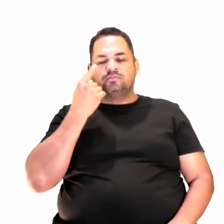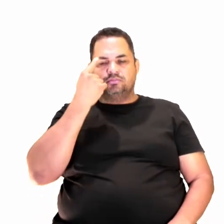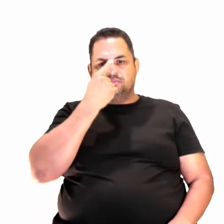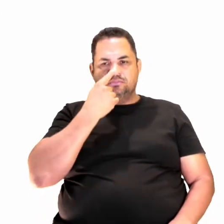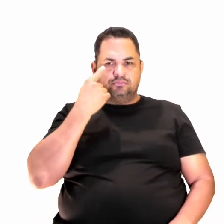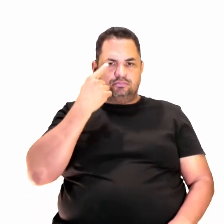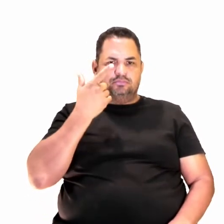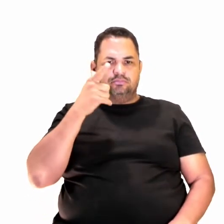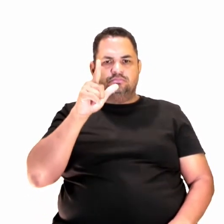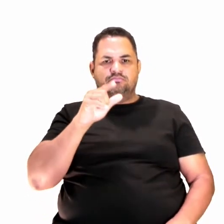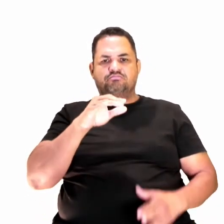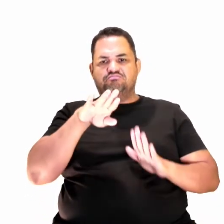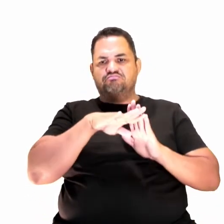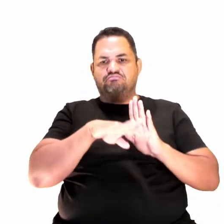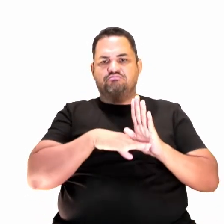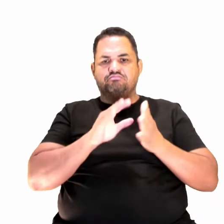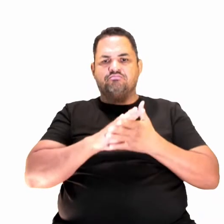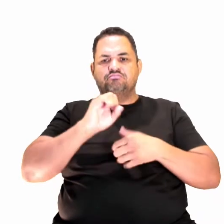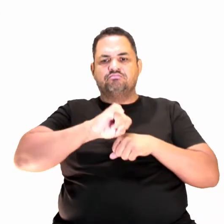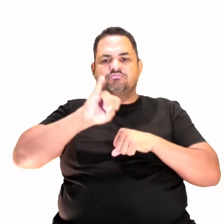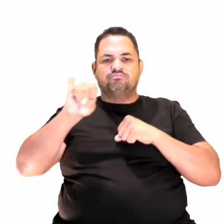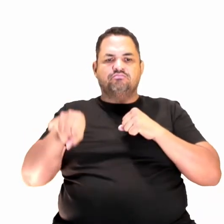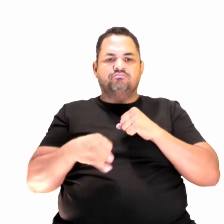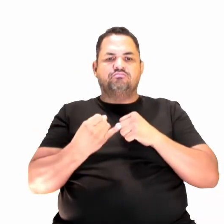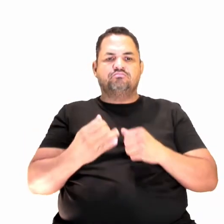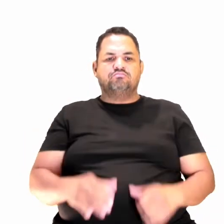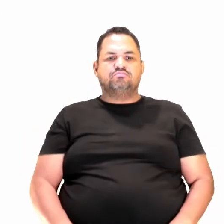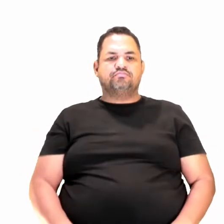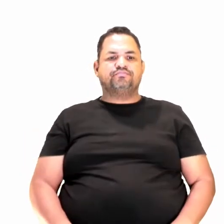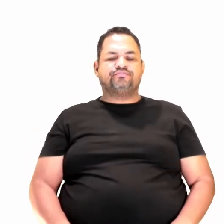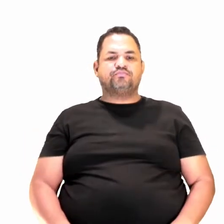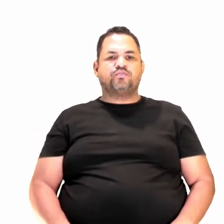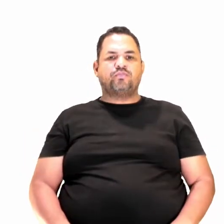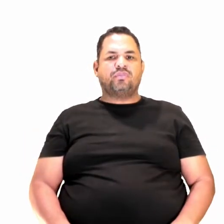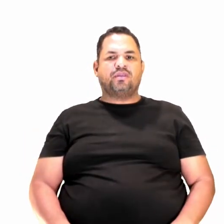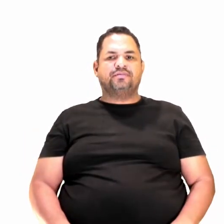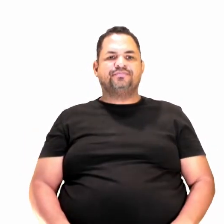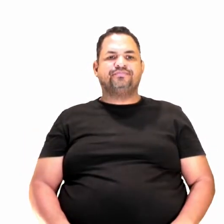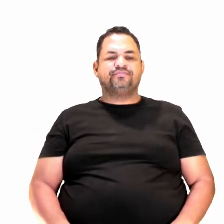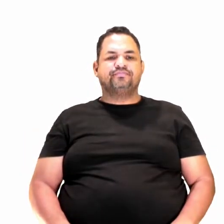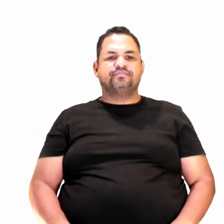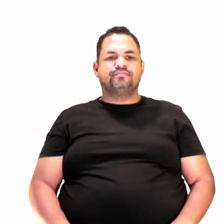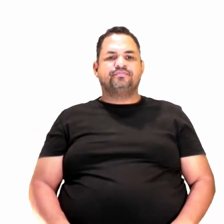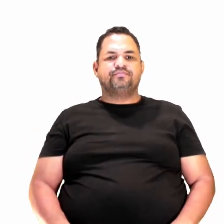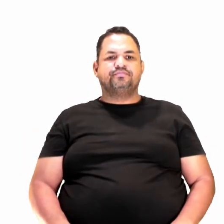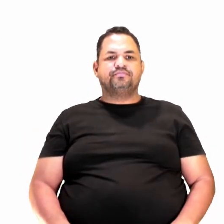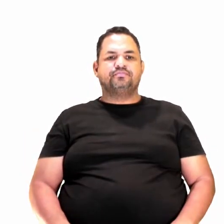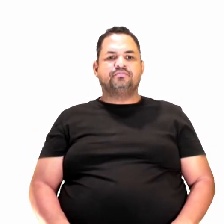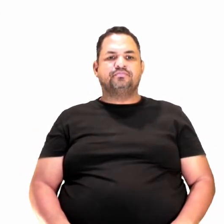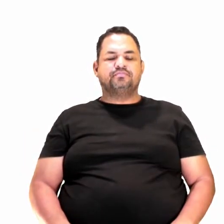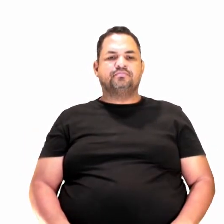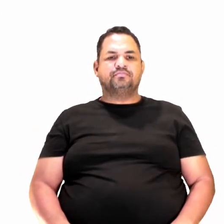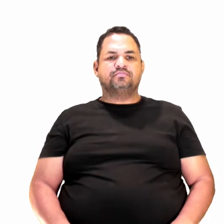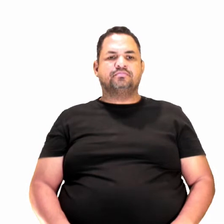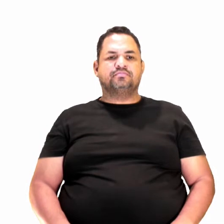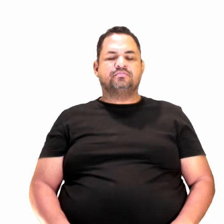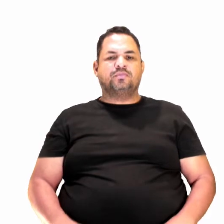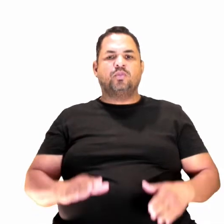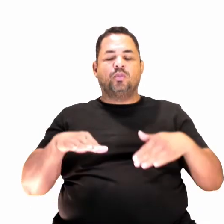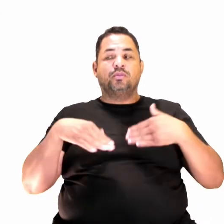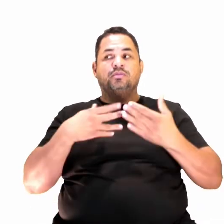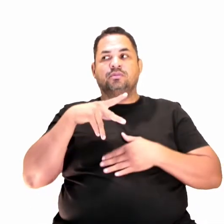olhos nós temos a seguinte situação. É o mais bonito aqui, eu acho tão bonito, olhos